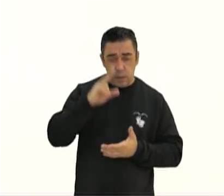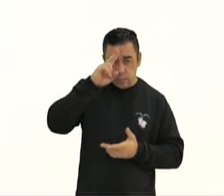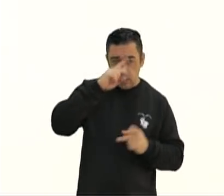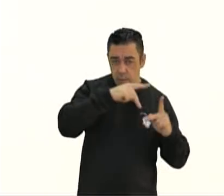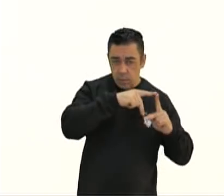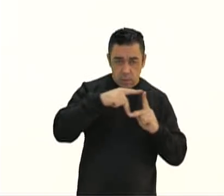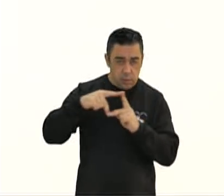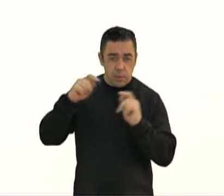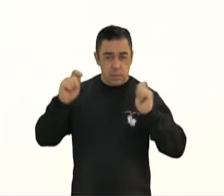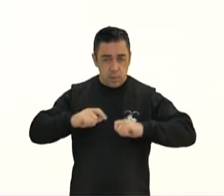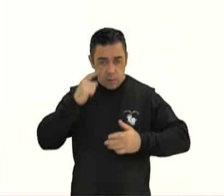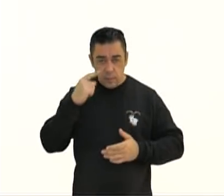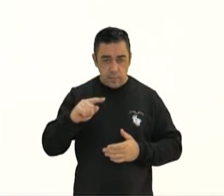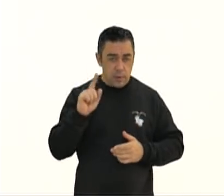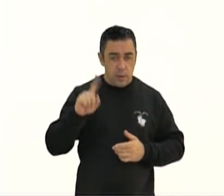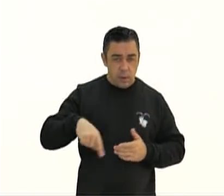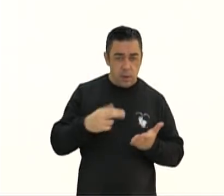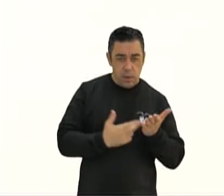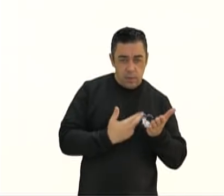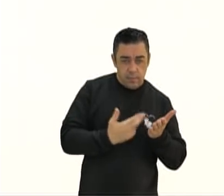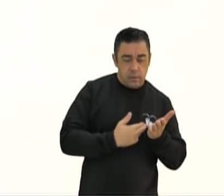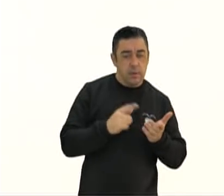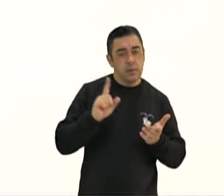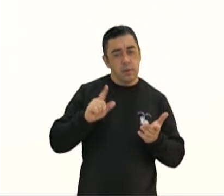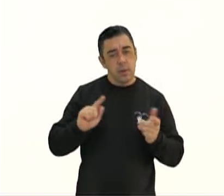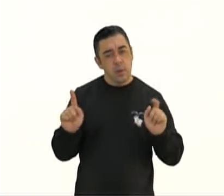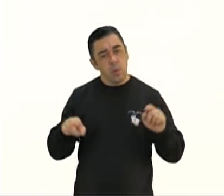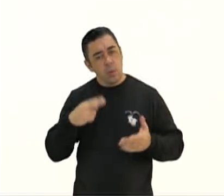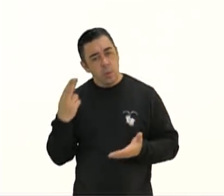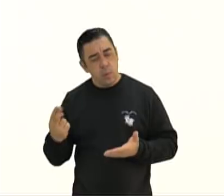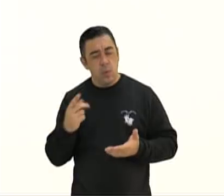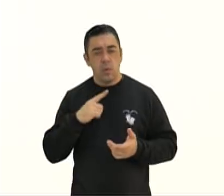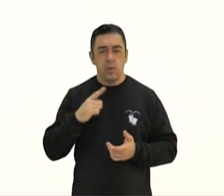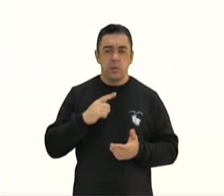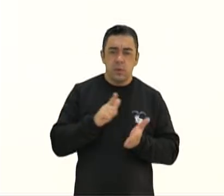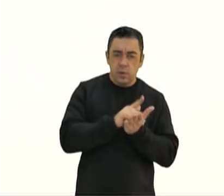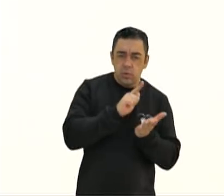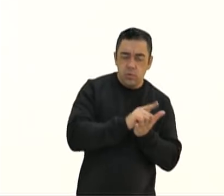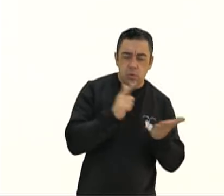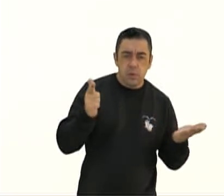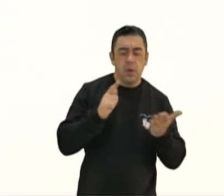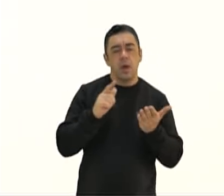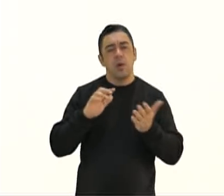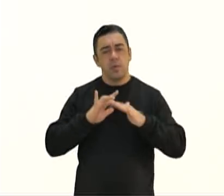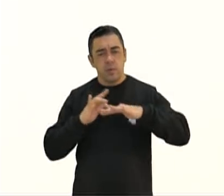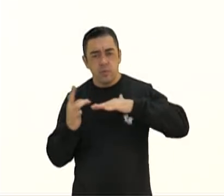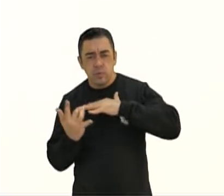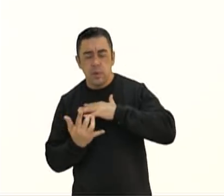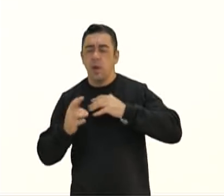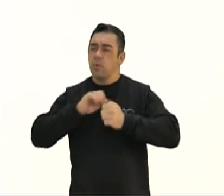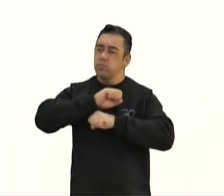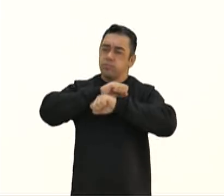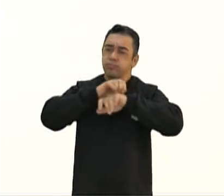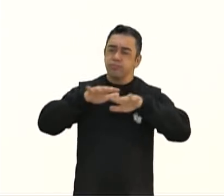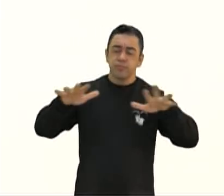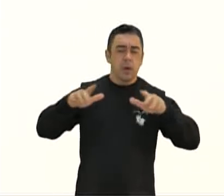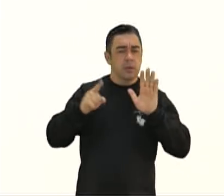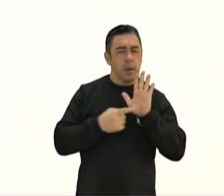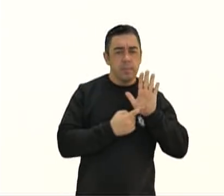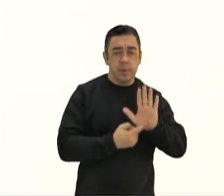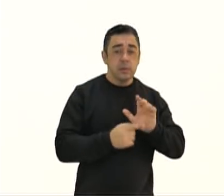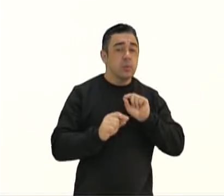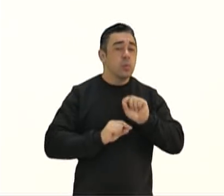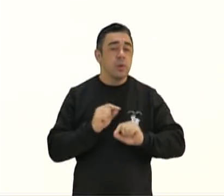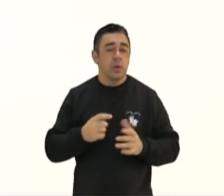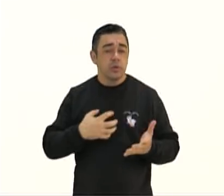ser vistas como revistas, gibis, ou em jornais, blogs de notícia, redes sociais, onde se apresentam em forma